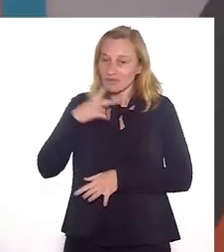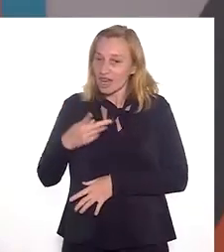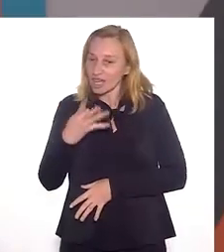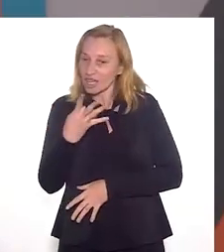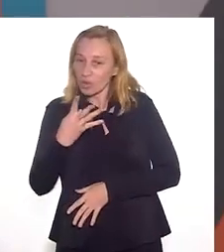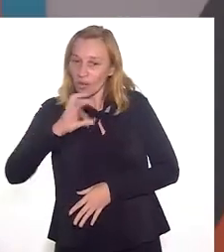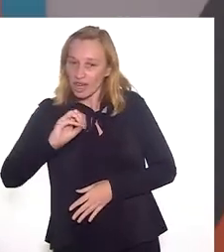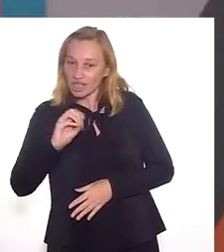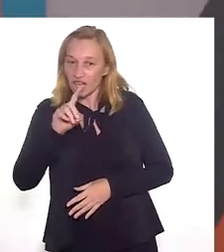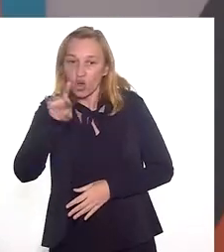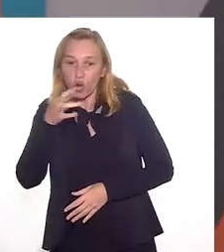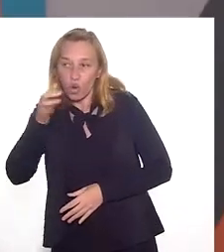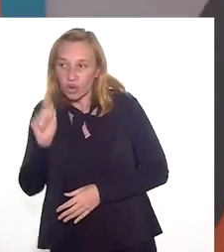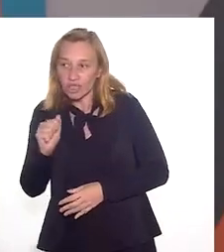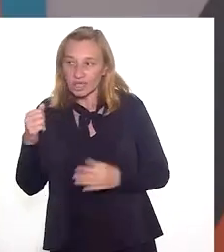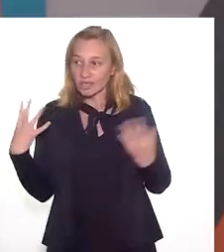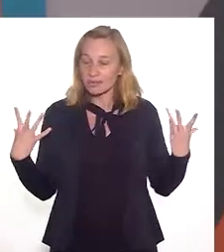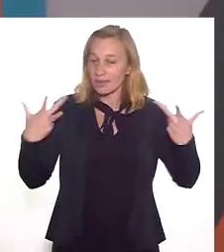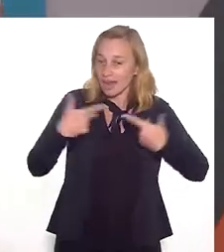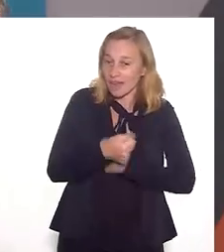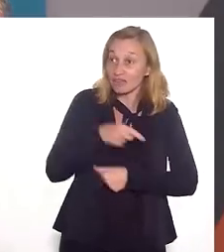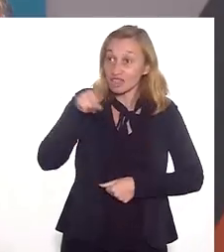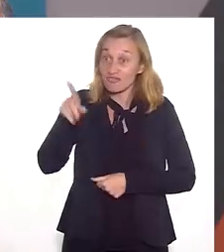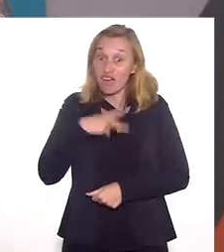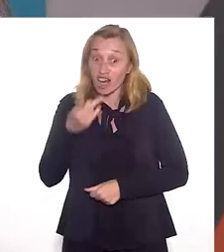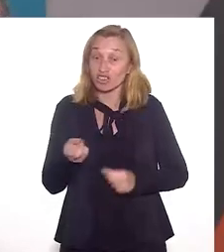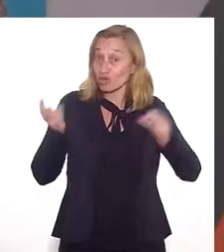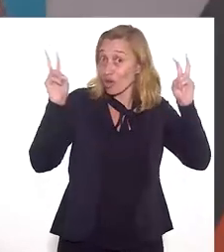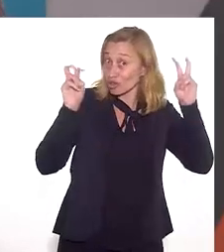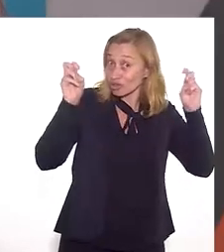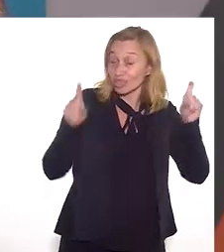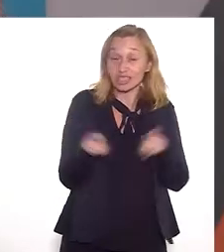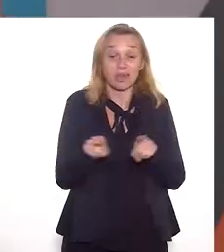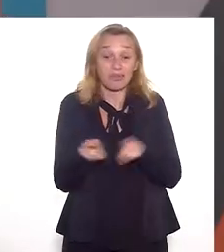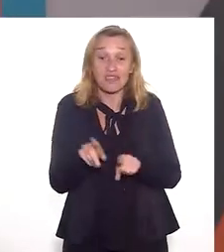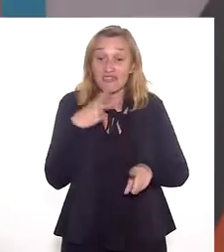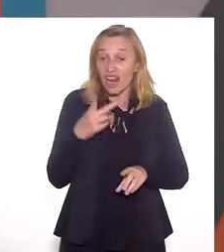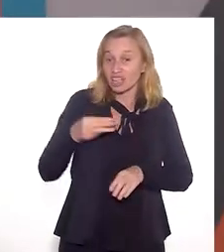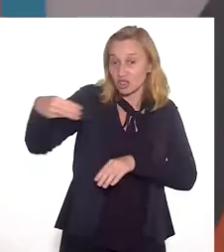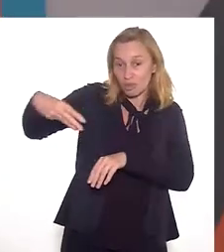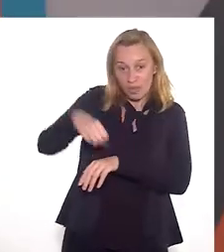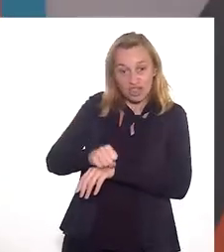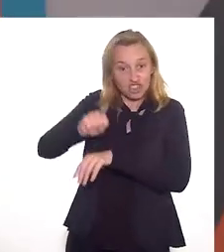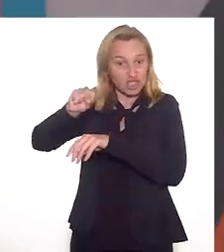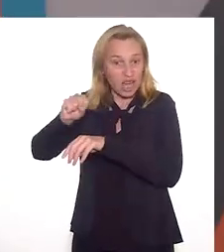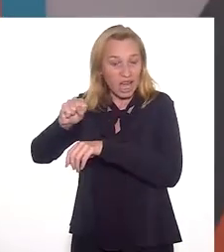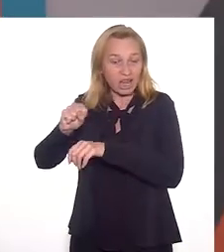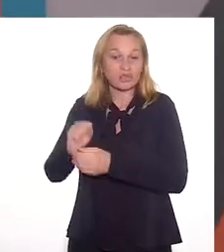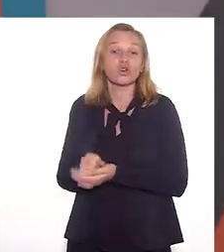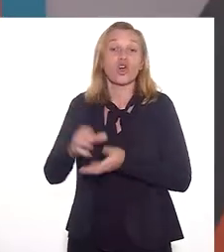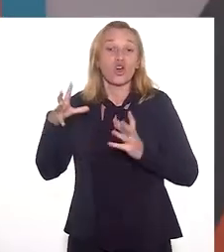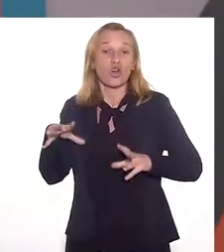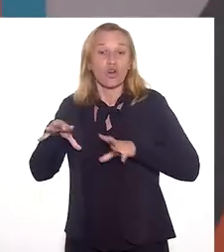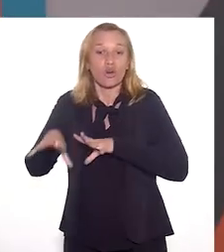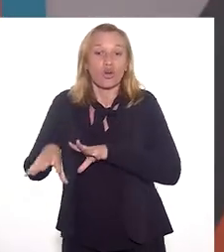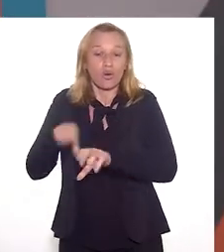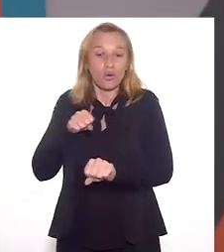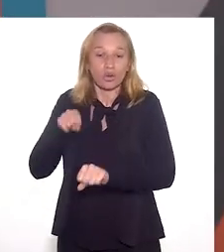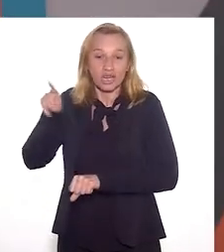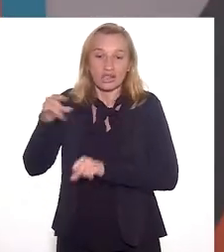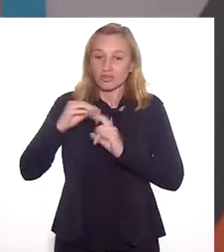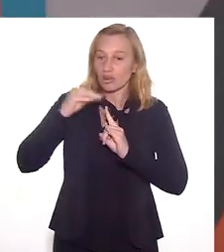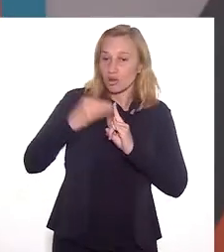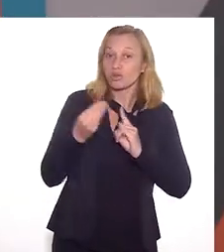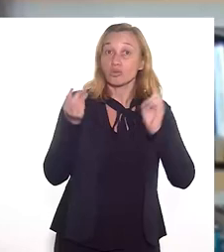entrar nessas 40 crônicas incríveis onde você trata desse assunto, e antes de falar também do seu mestrado recém-concluído